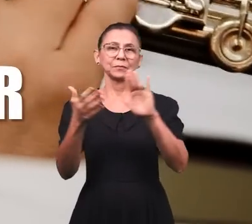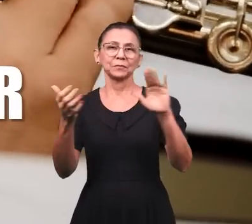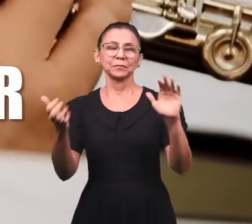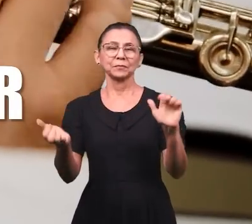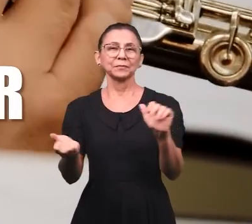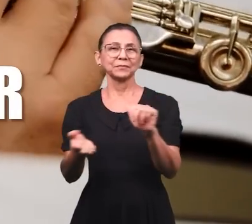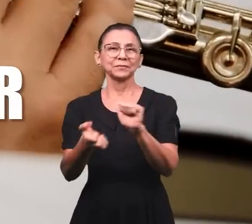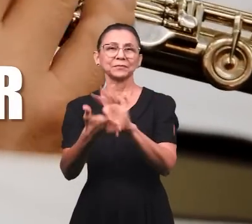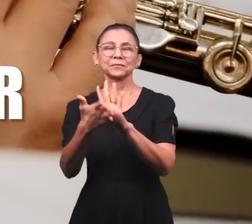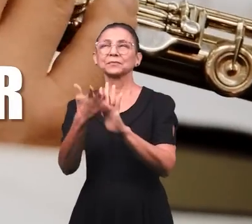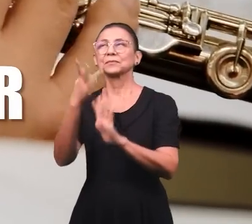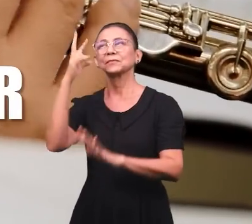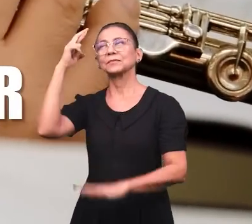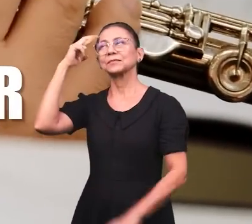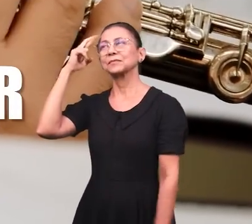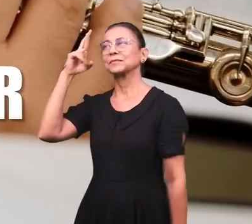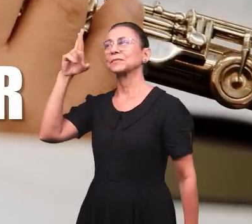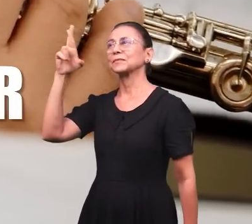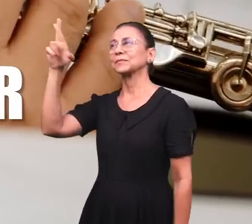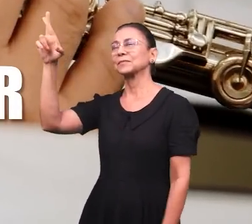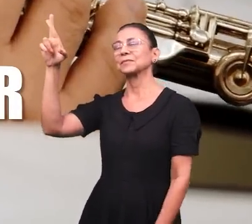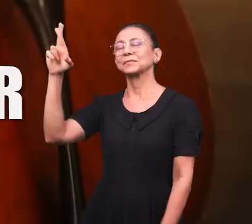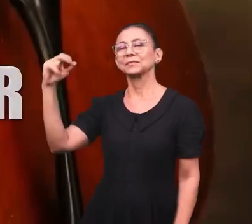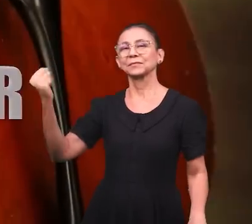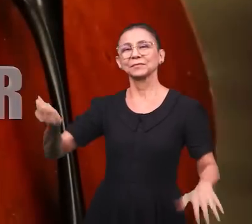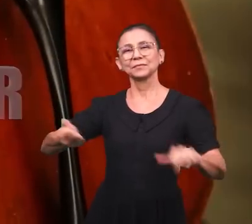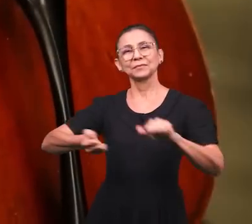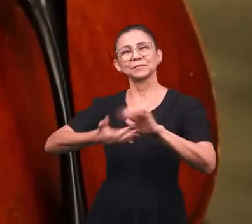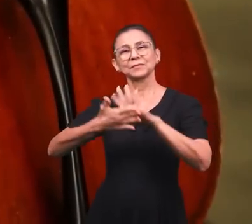teu louvor,